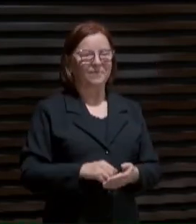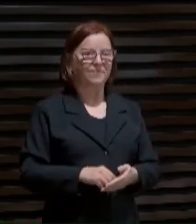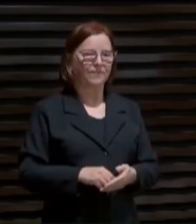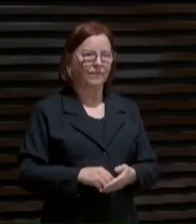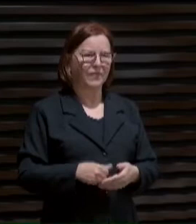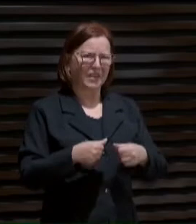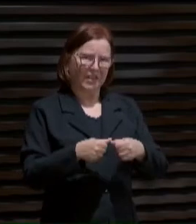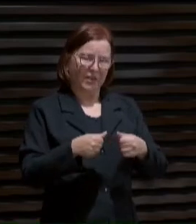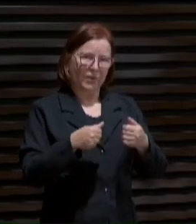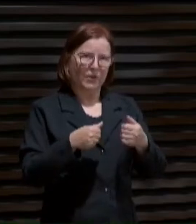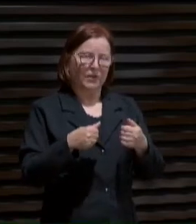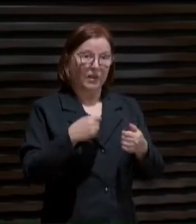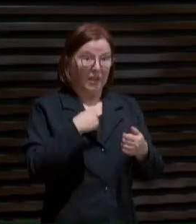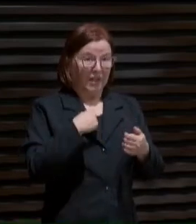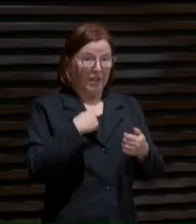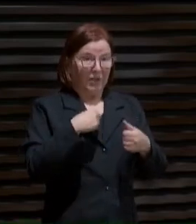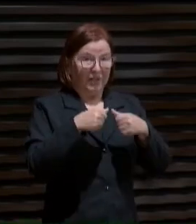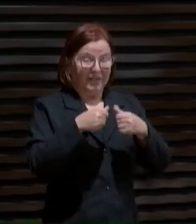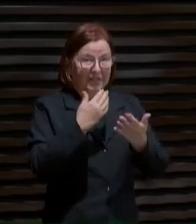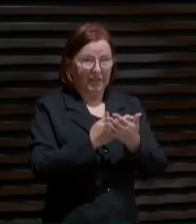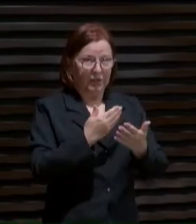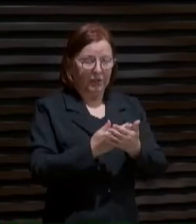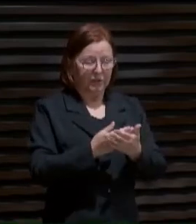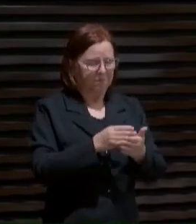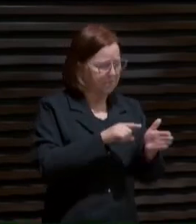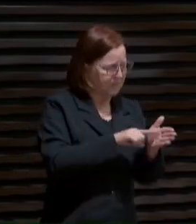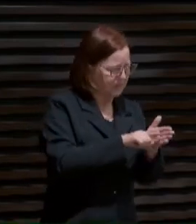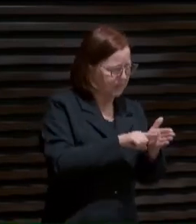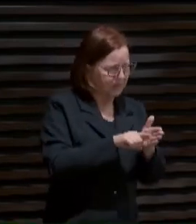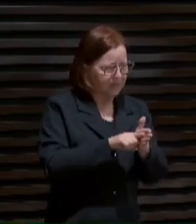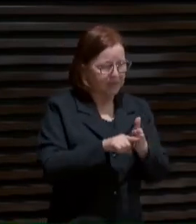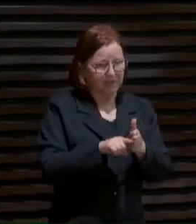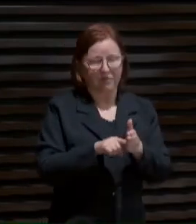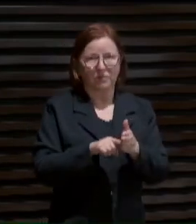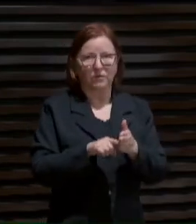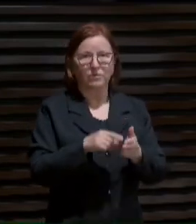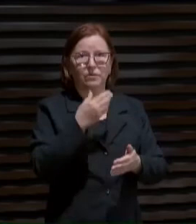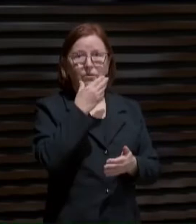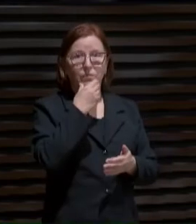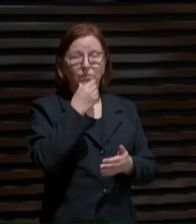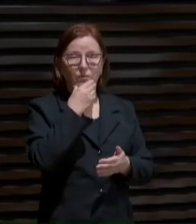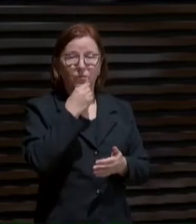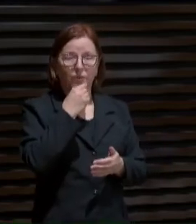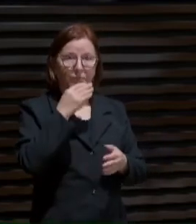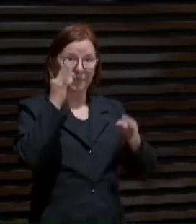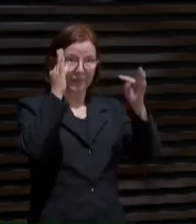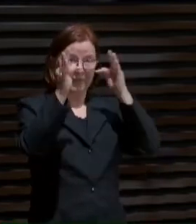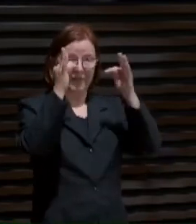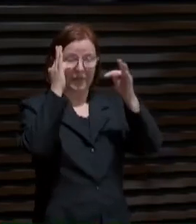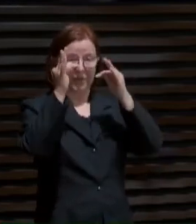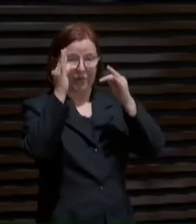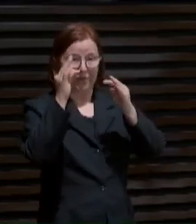pesquisando sobre um autor chamado John Owen teólogo puritano do século 17 ele escreveu um livro